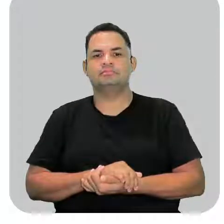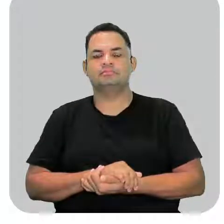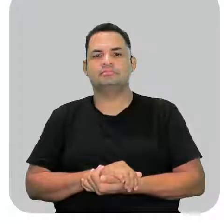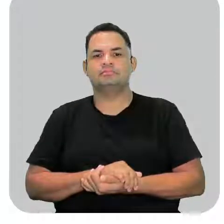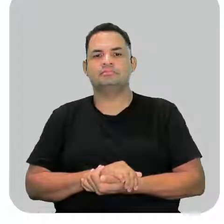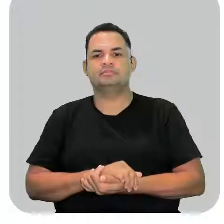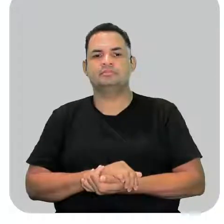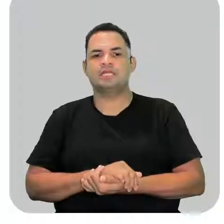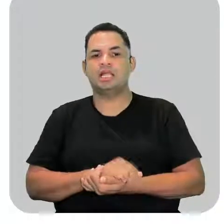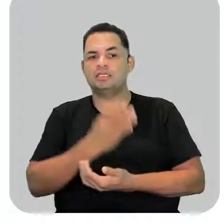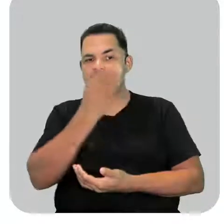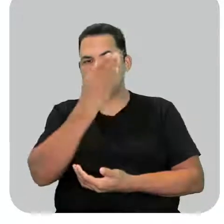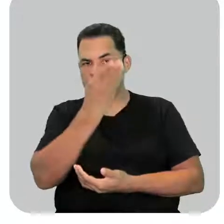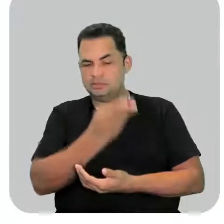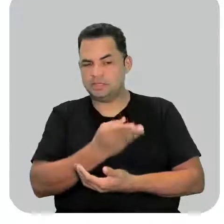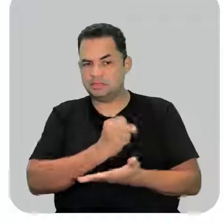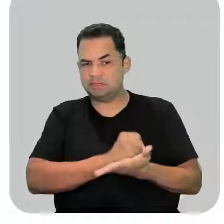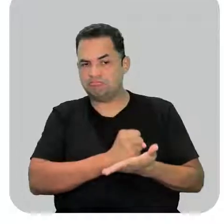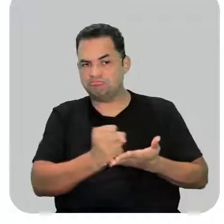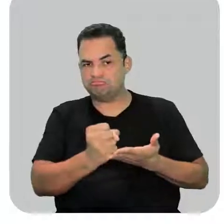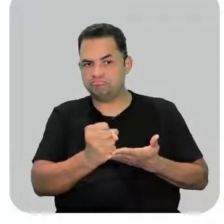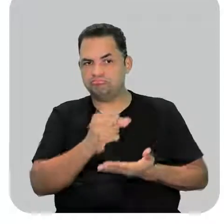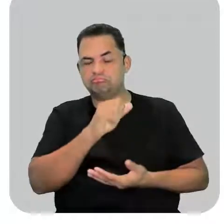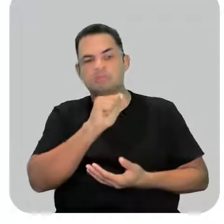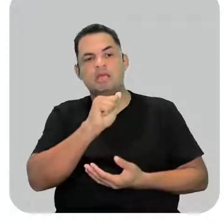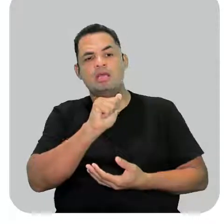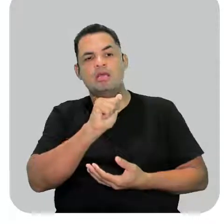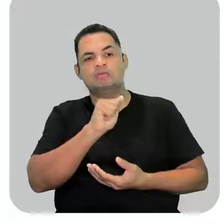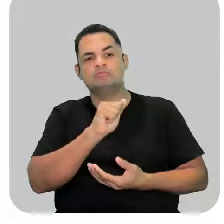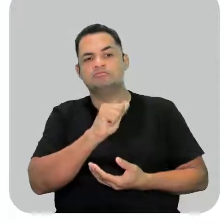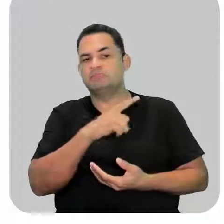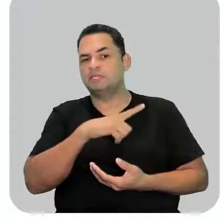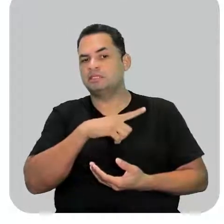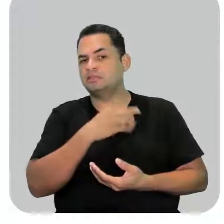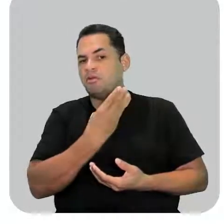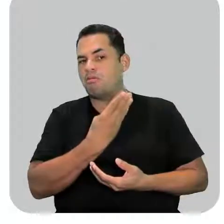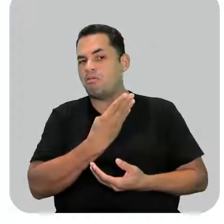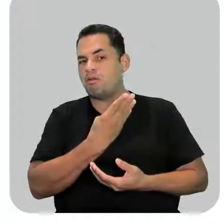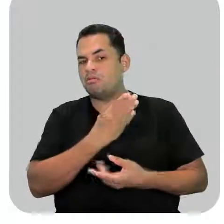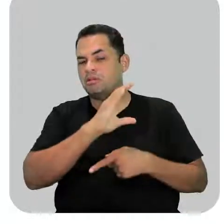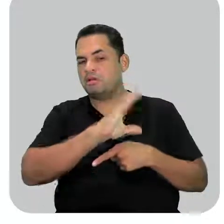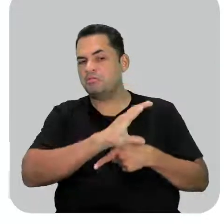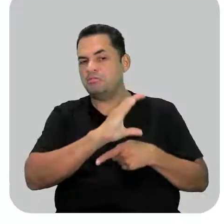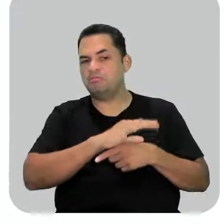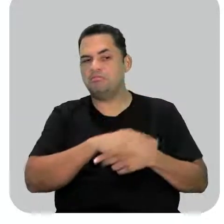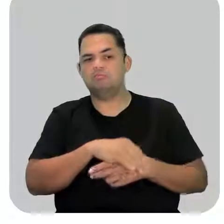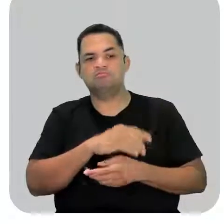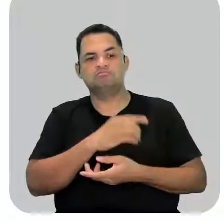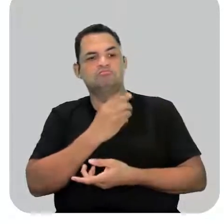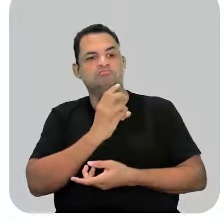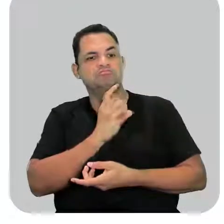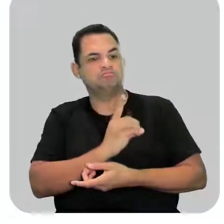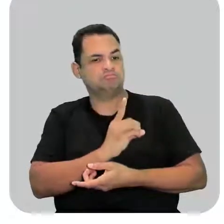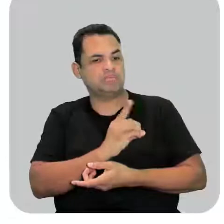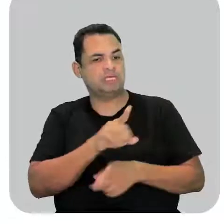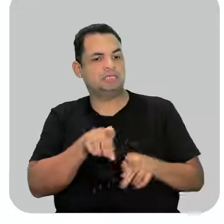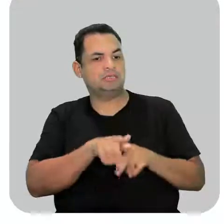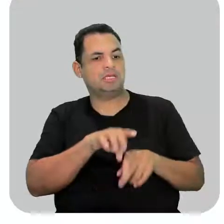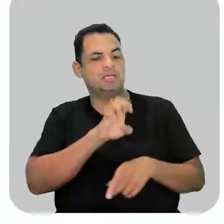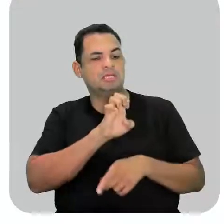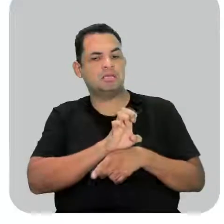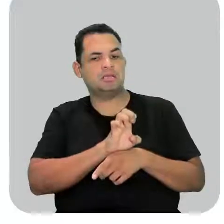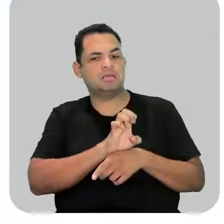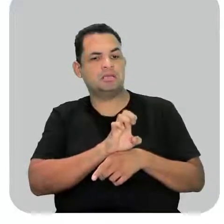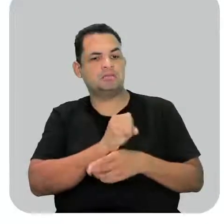3 destas opções aqui sejam eliminadas. Ó, a letra A, porque traz só 4 carbonos. A letra D também e a letra E